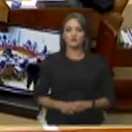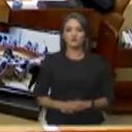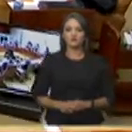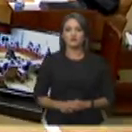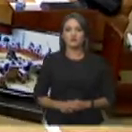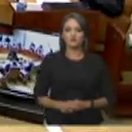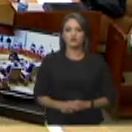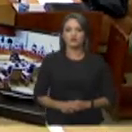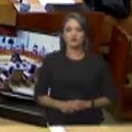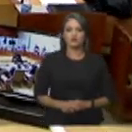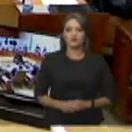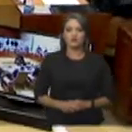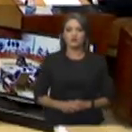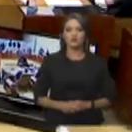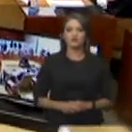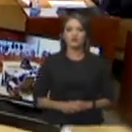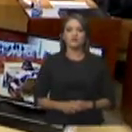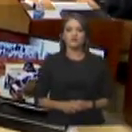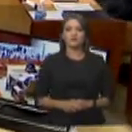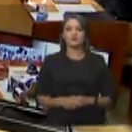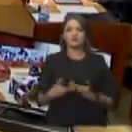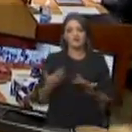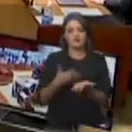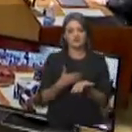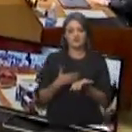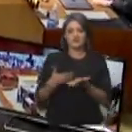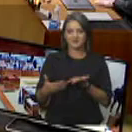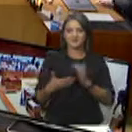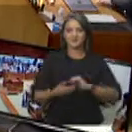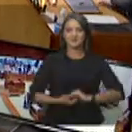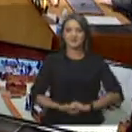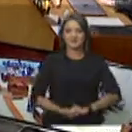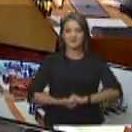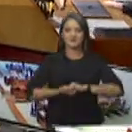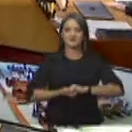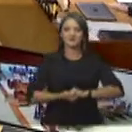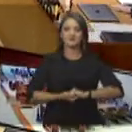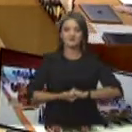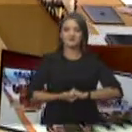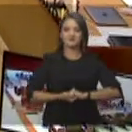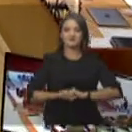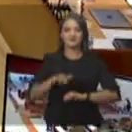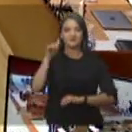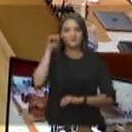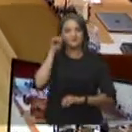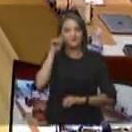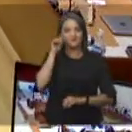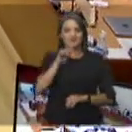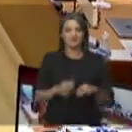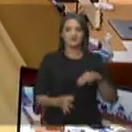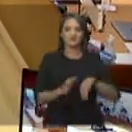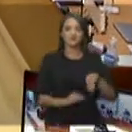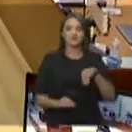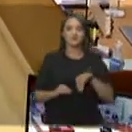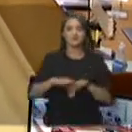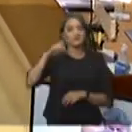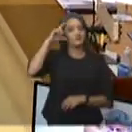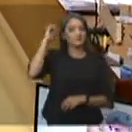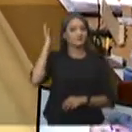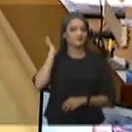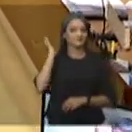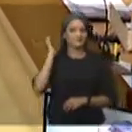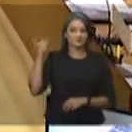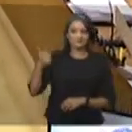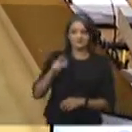Vamos dar início, primeiramente, saudando as ministras Rosa Weber,